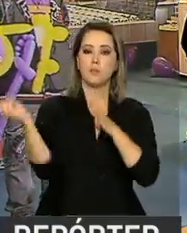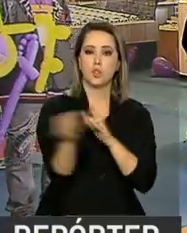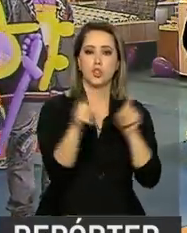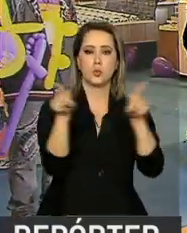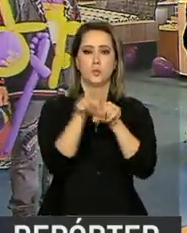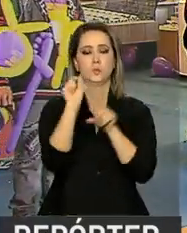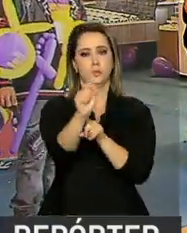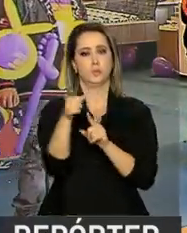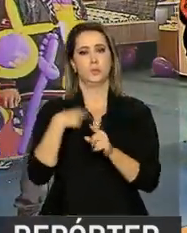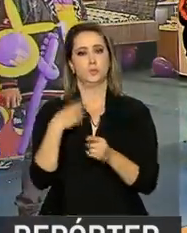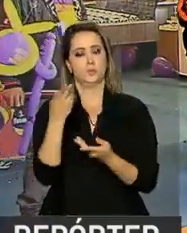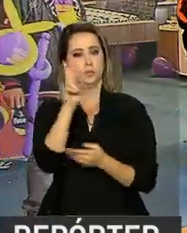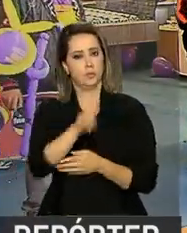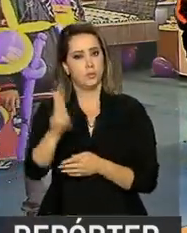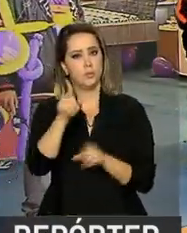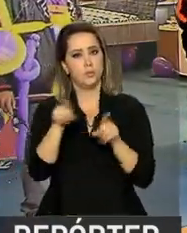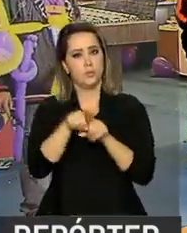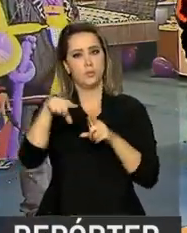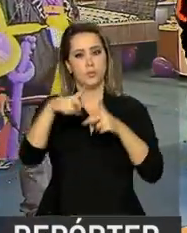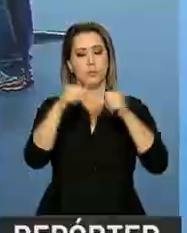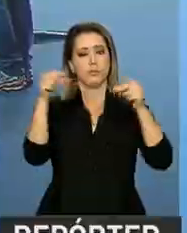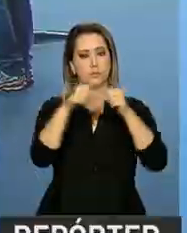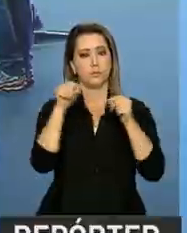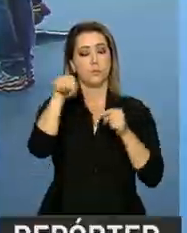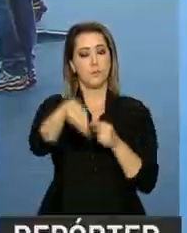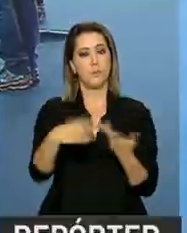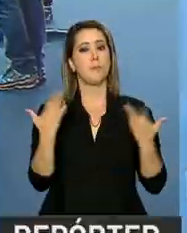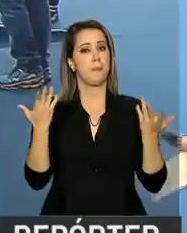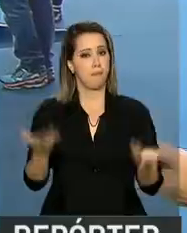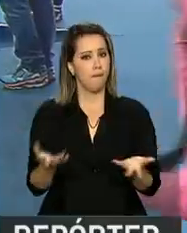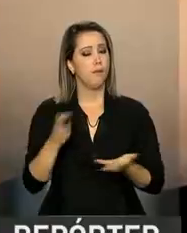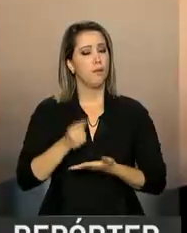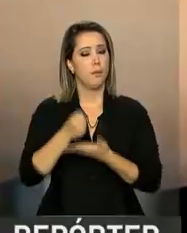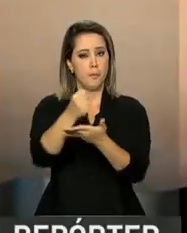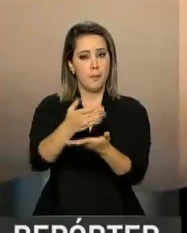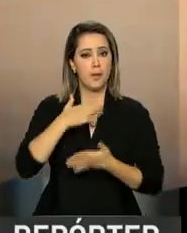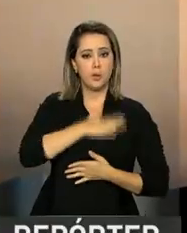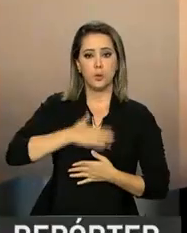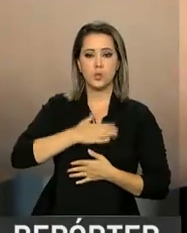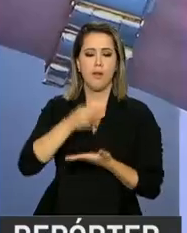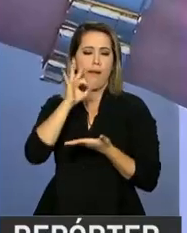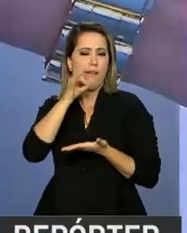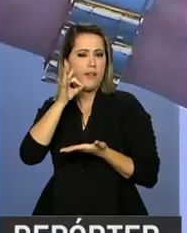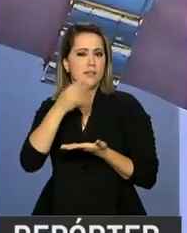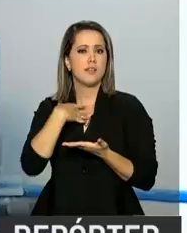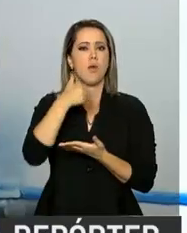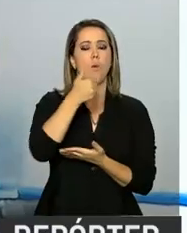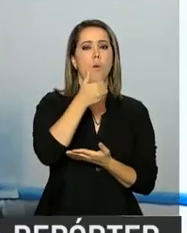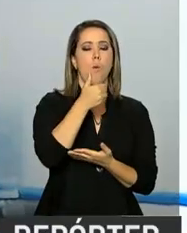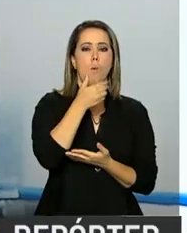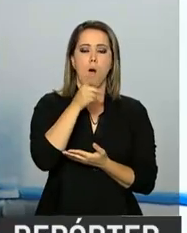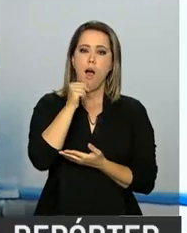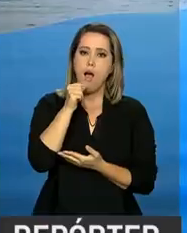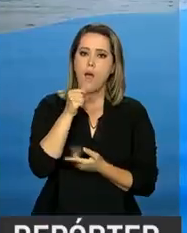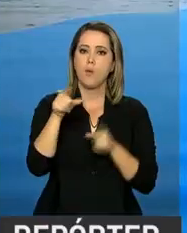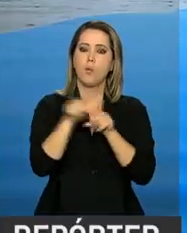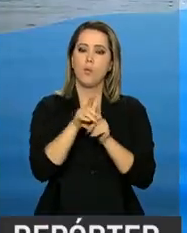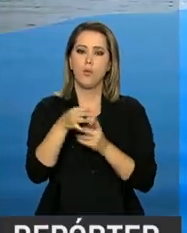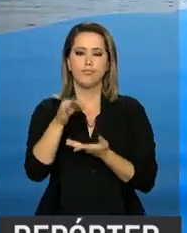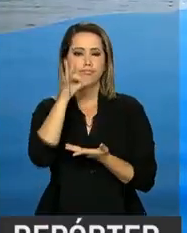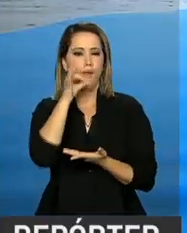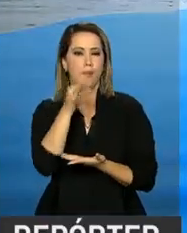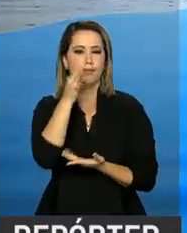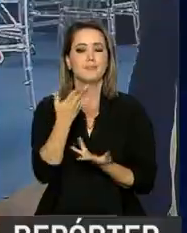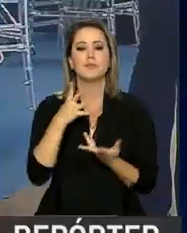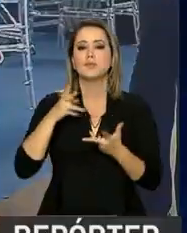usados localizados no Distrito Federal. E para agradar, cafezinho, água, petiscos e um